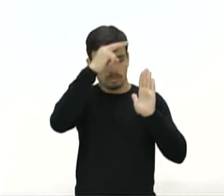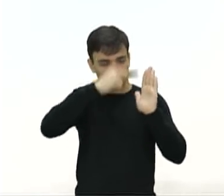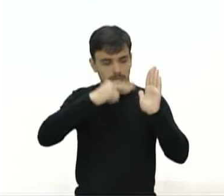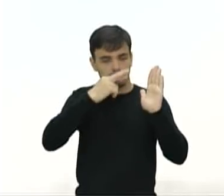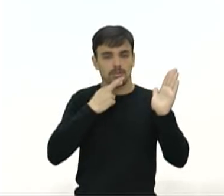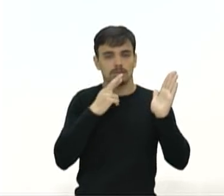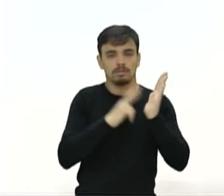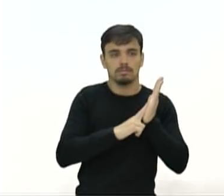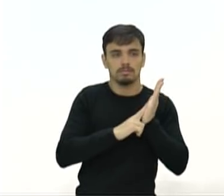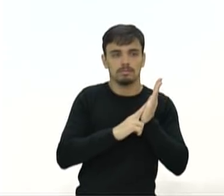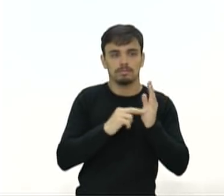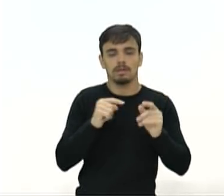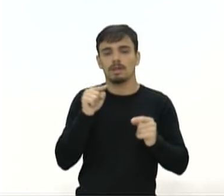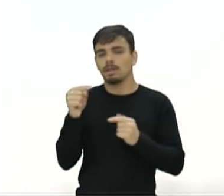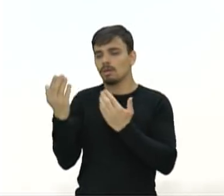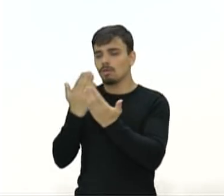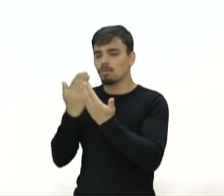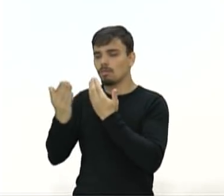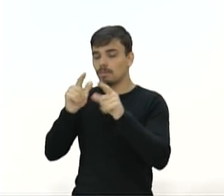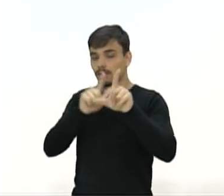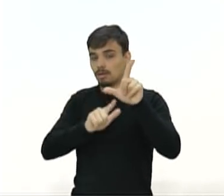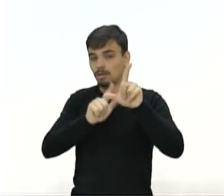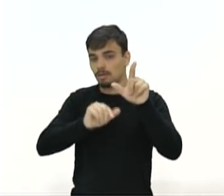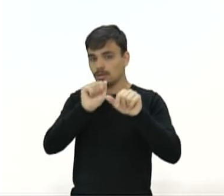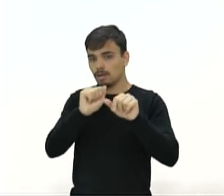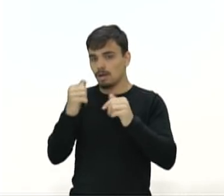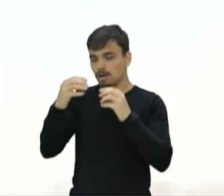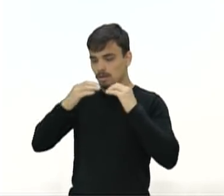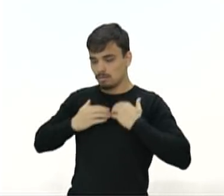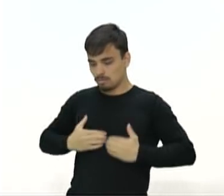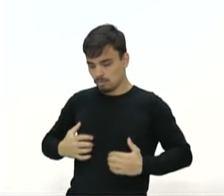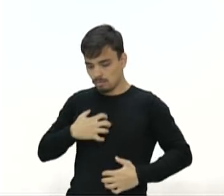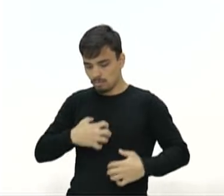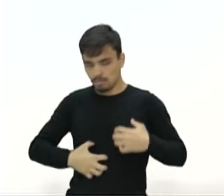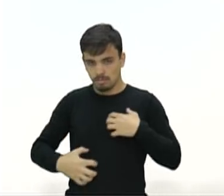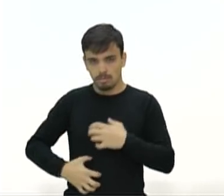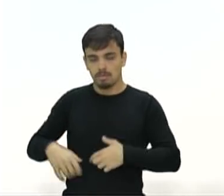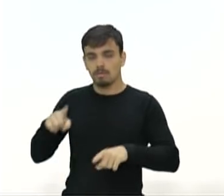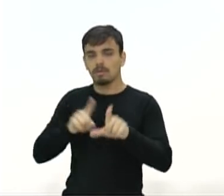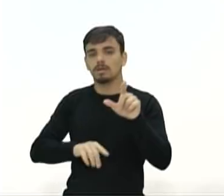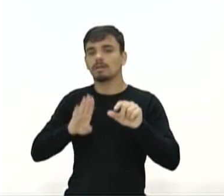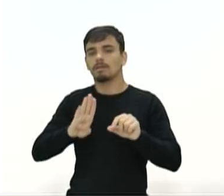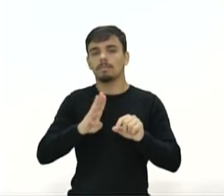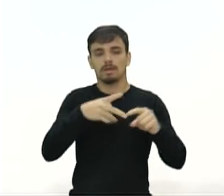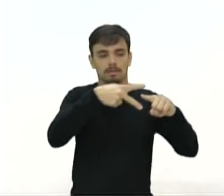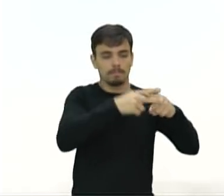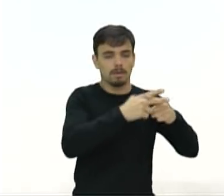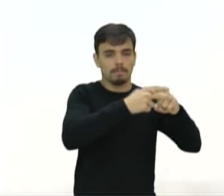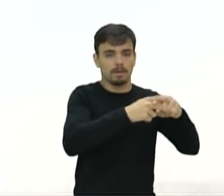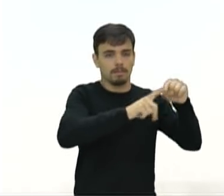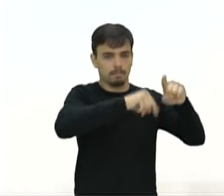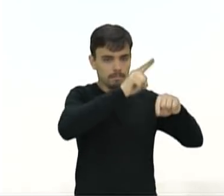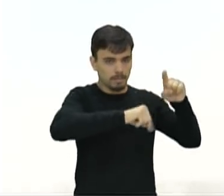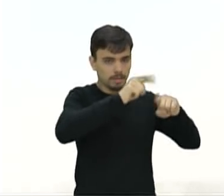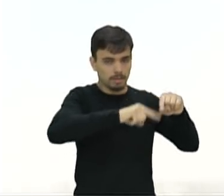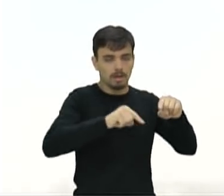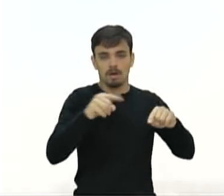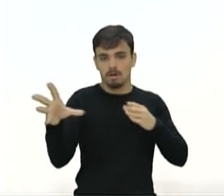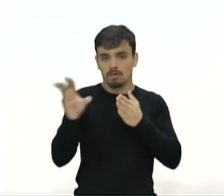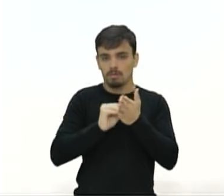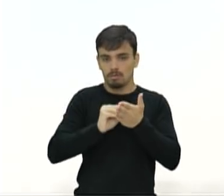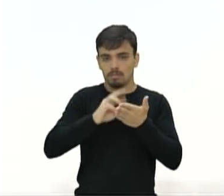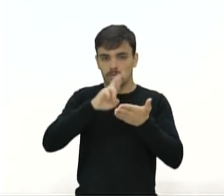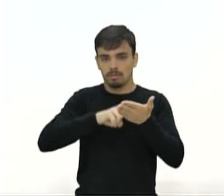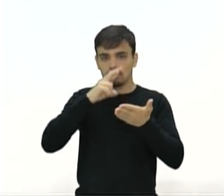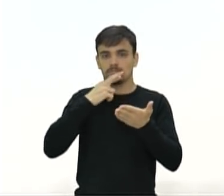ler e respondam. Ele compara letra A, um corpo humano com órgãos, ou letra B, a uma máquina com engrenagens. Copie a